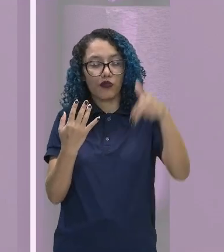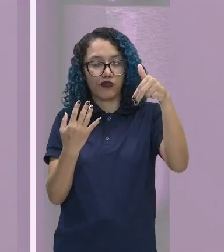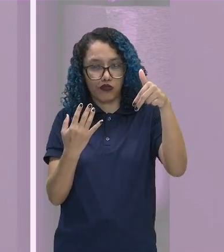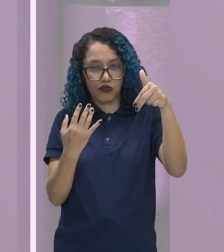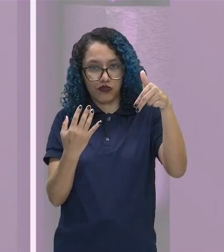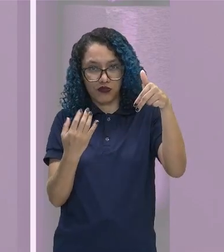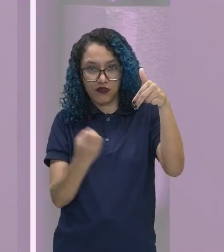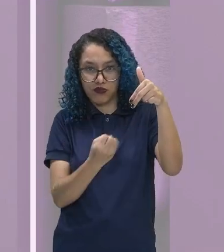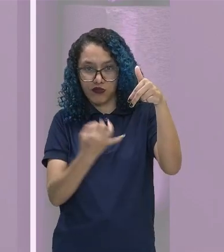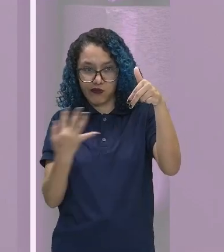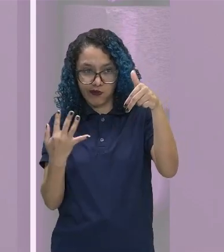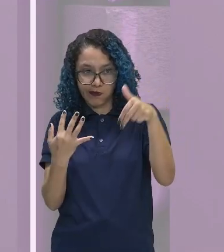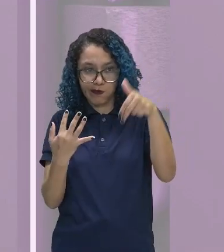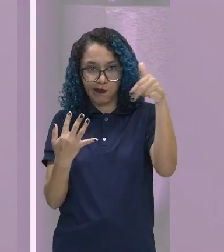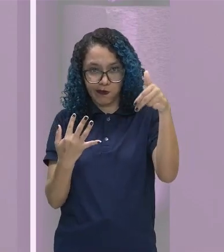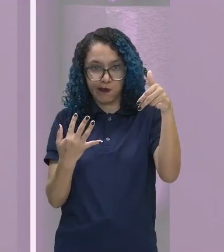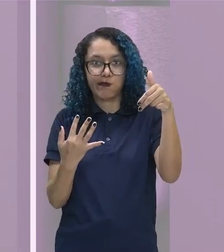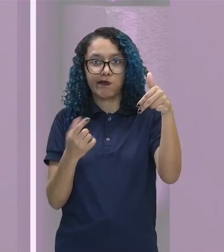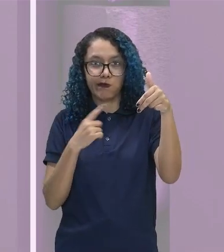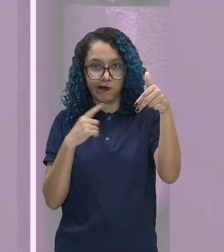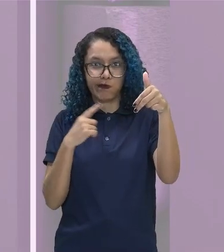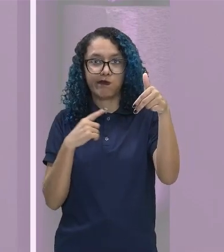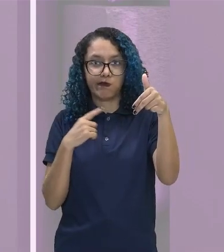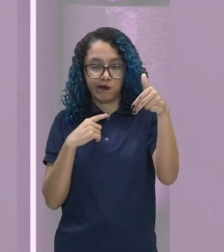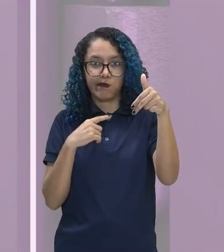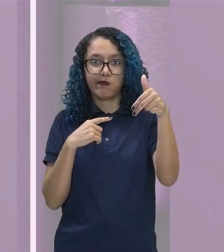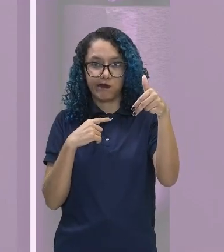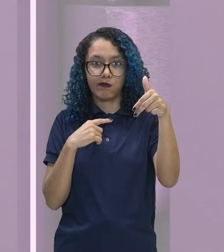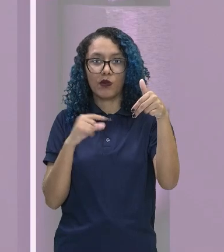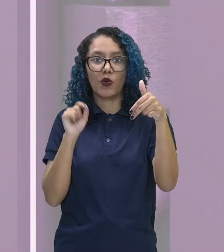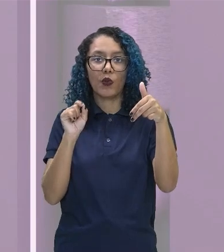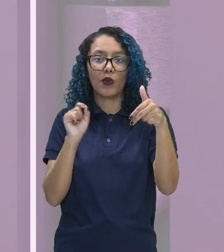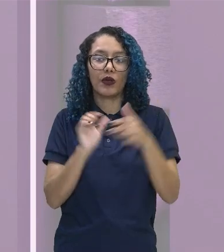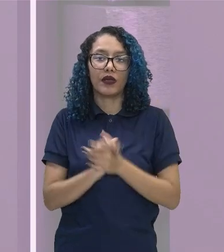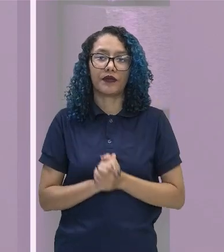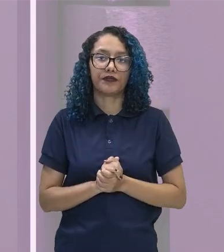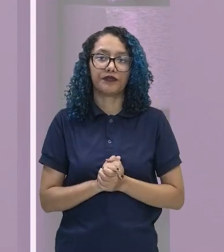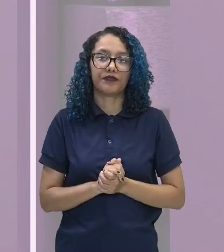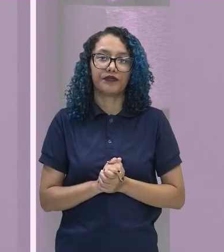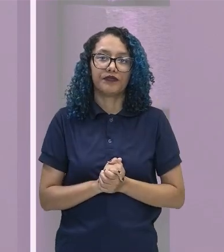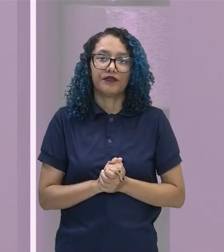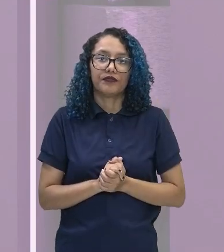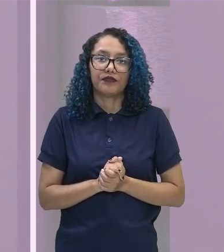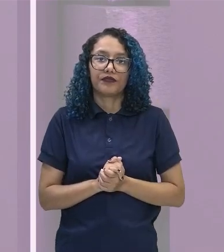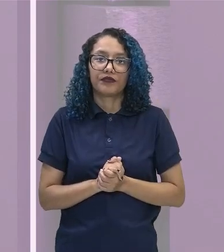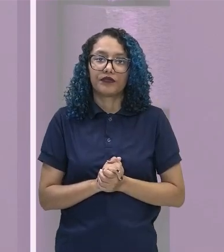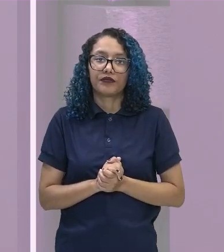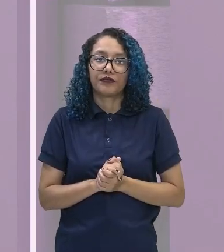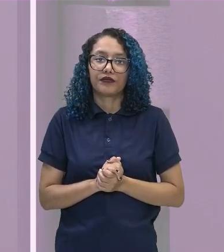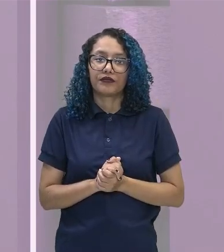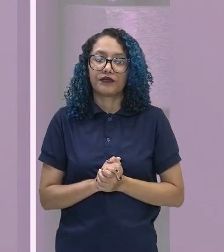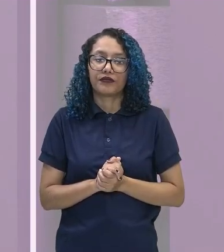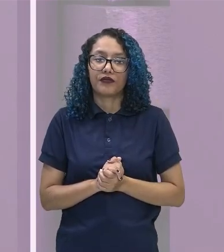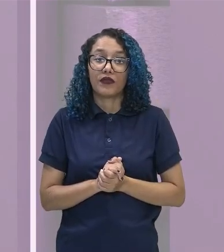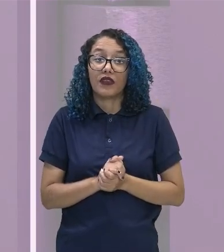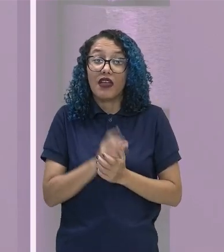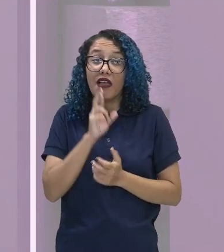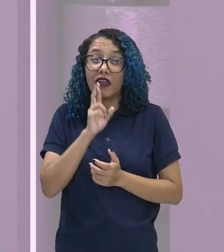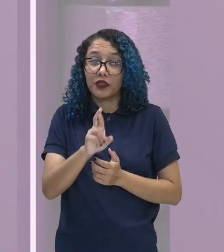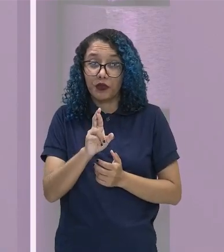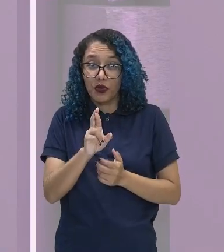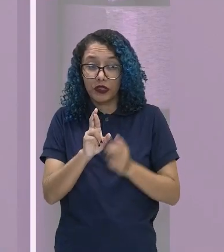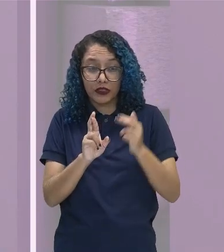perceber o que o professor está falando aí, ó? Tem uma generalidade aí entre o valor da potência, o valor correspondente e